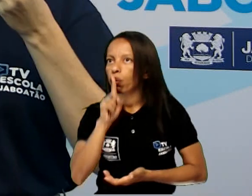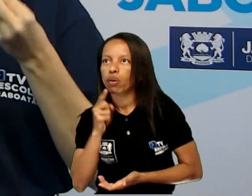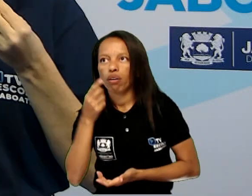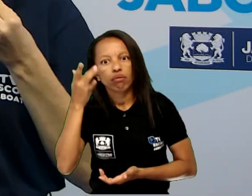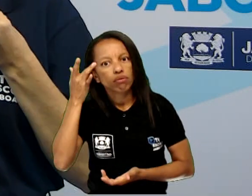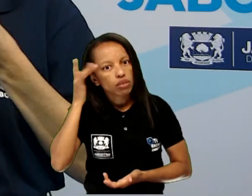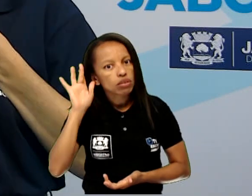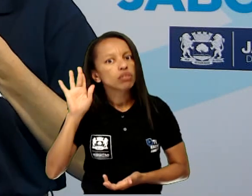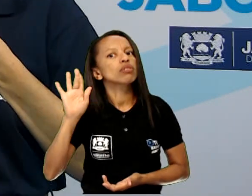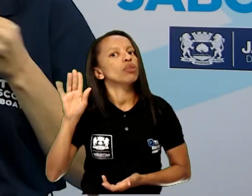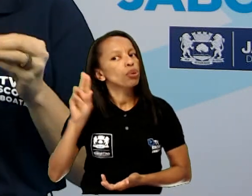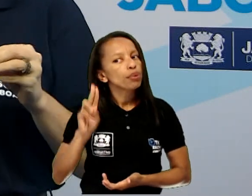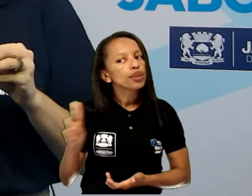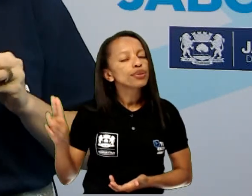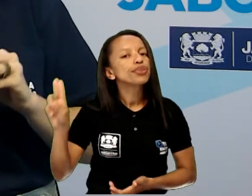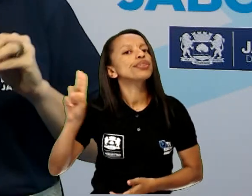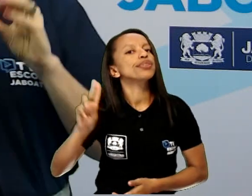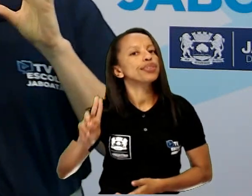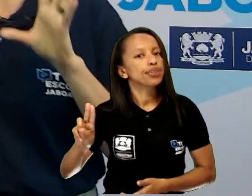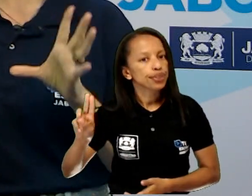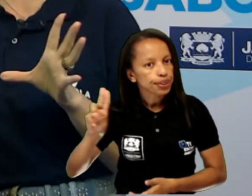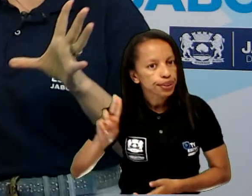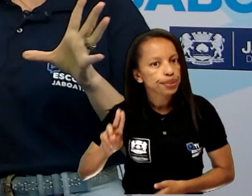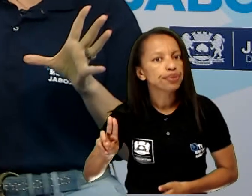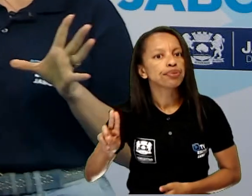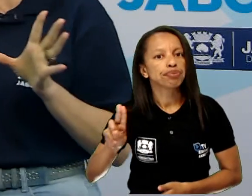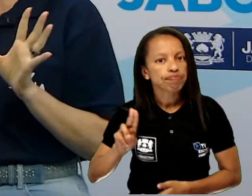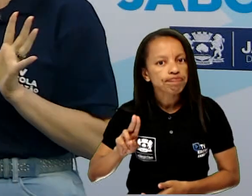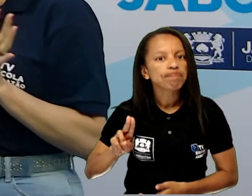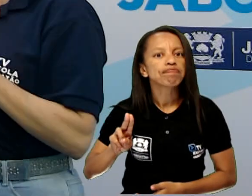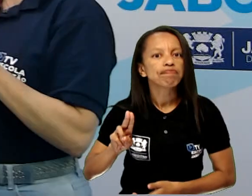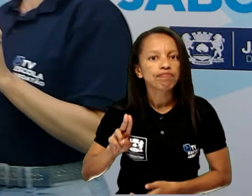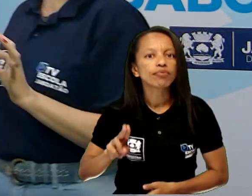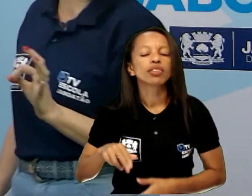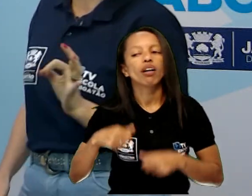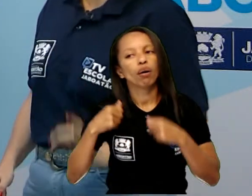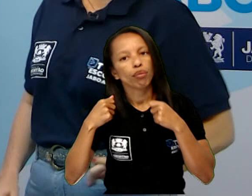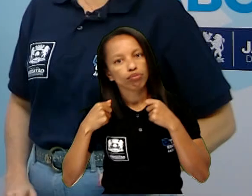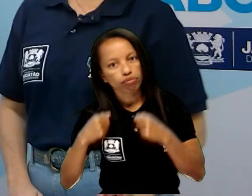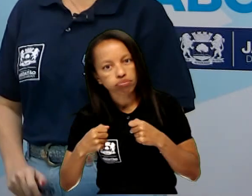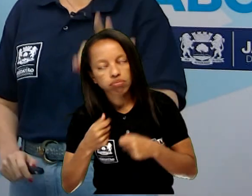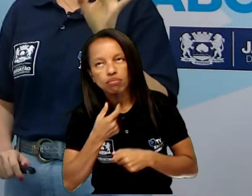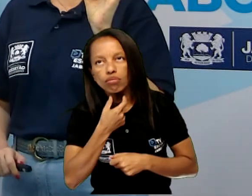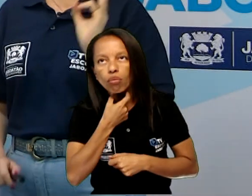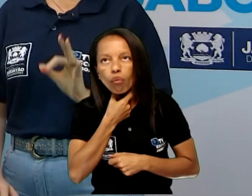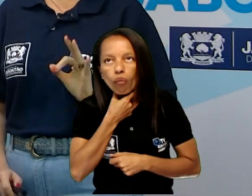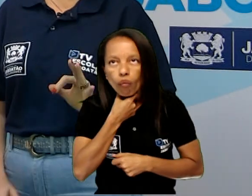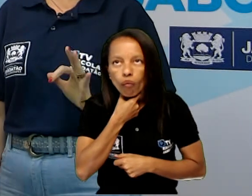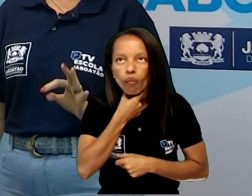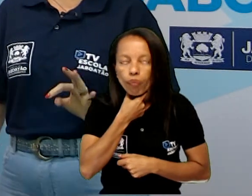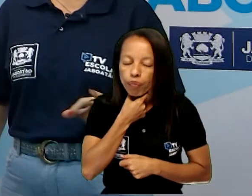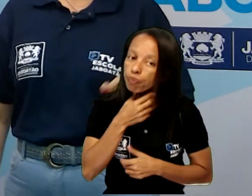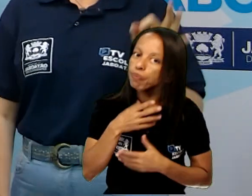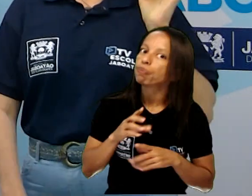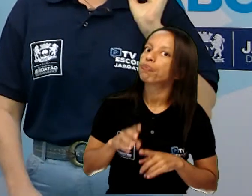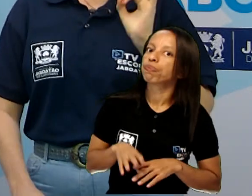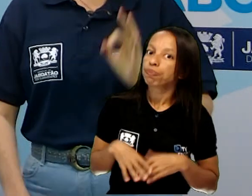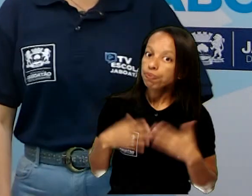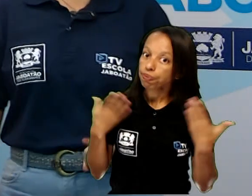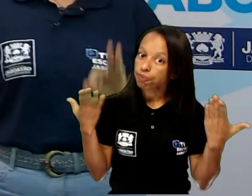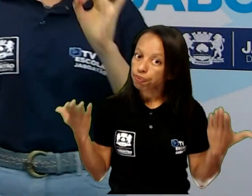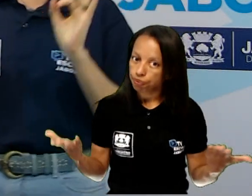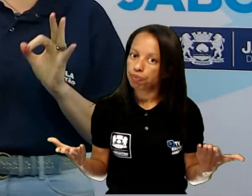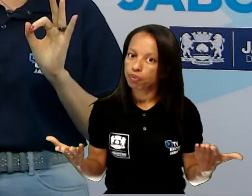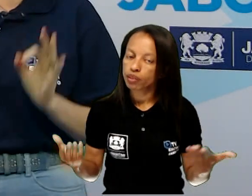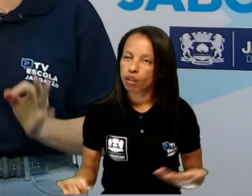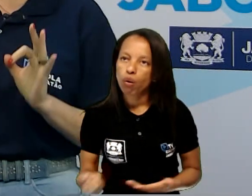souber manusear direito, né? Num deslize você pode causar um engasgo, um sufocamento. Então, não